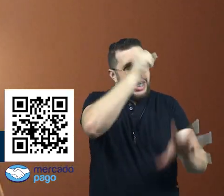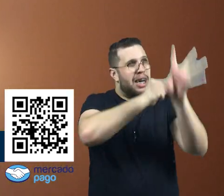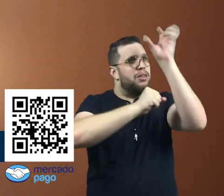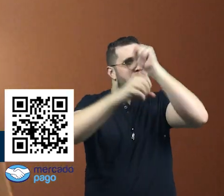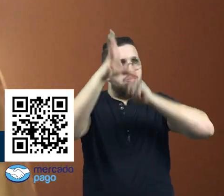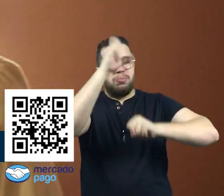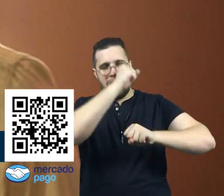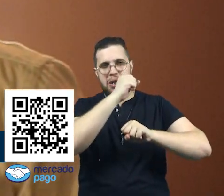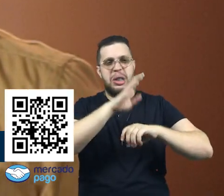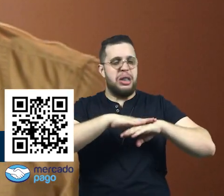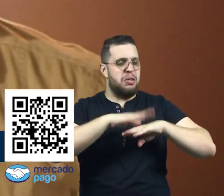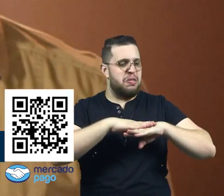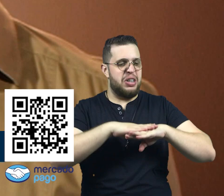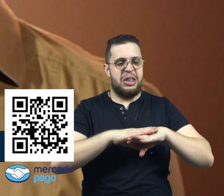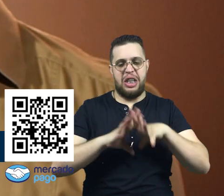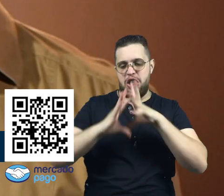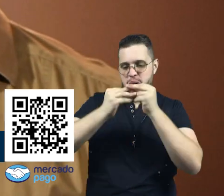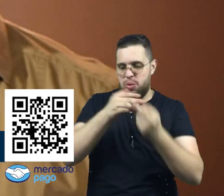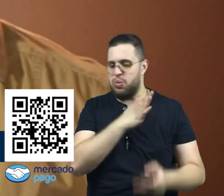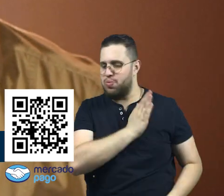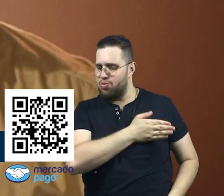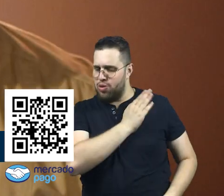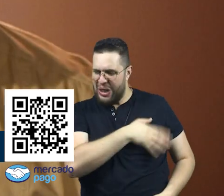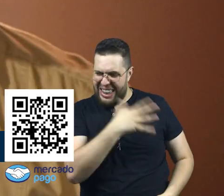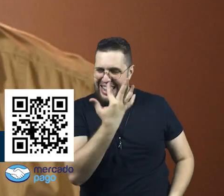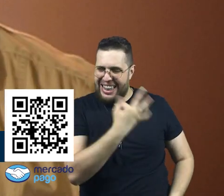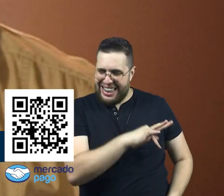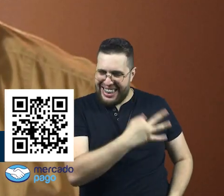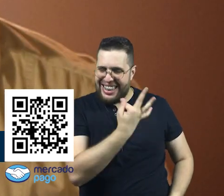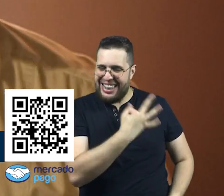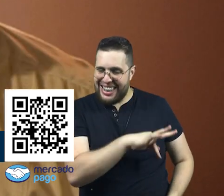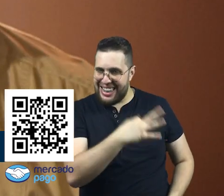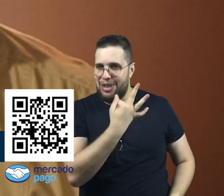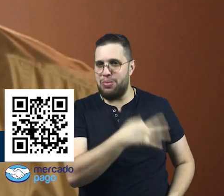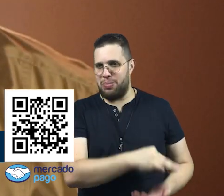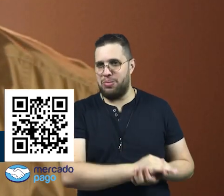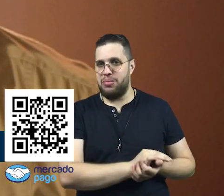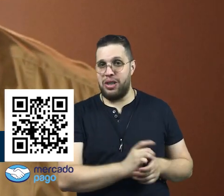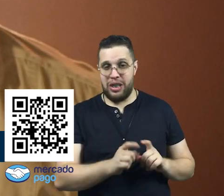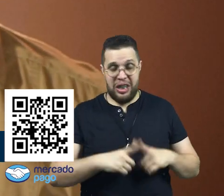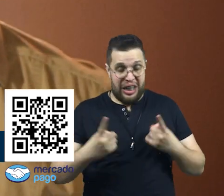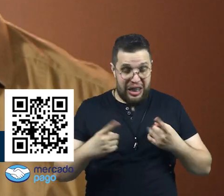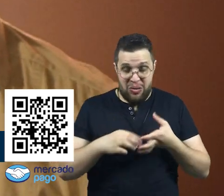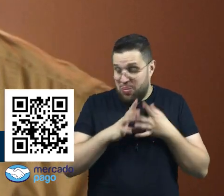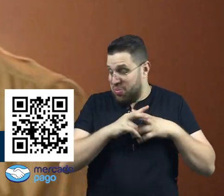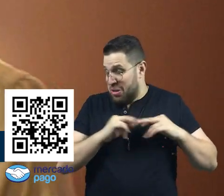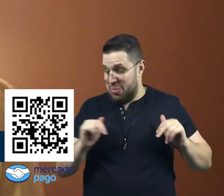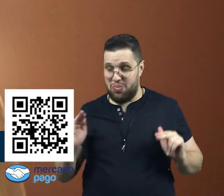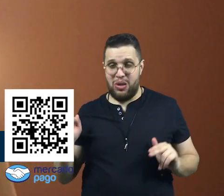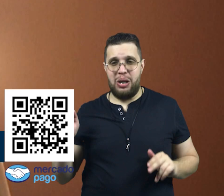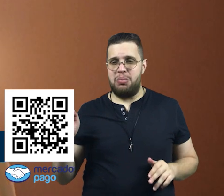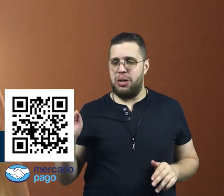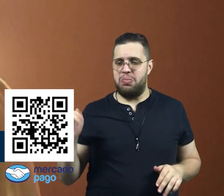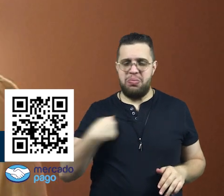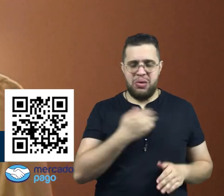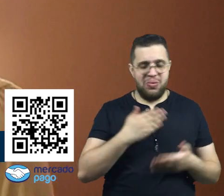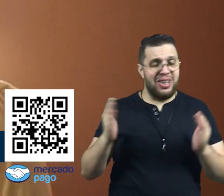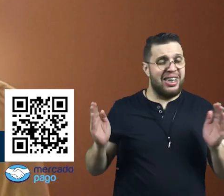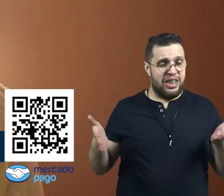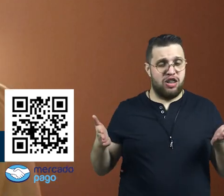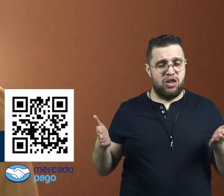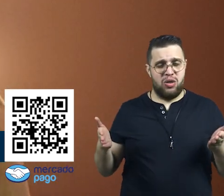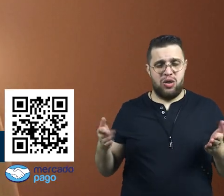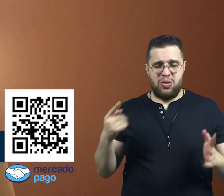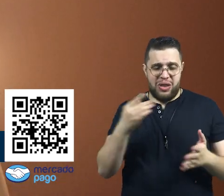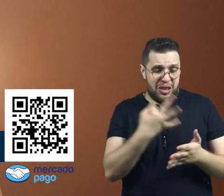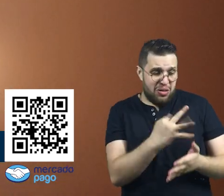lidar com as feridas do coração. Você já se feriu demais, mas já cicatrizou. E agora você não se fere mais, por quê? Porque